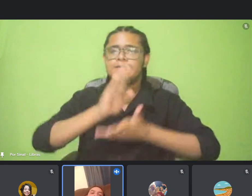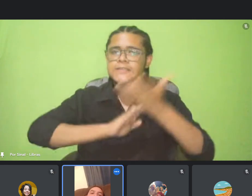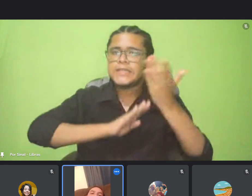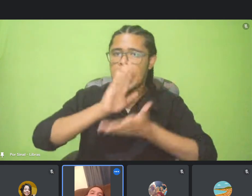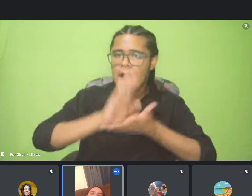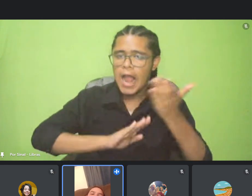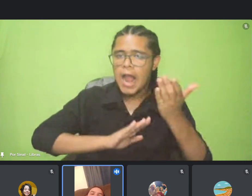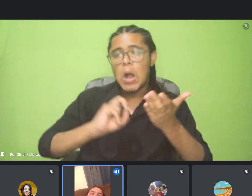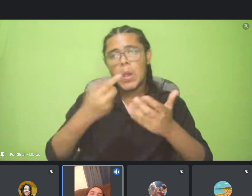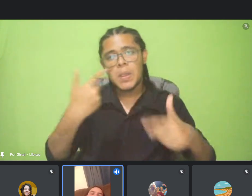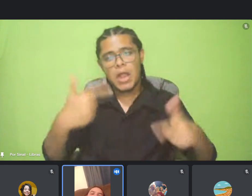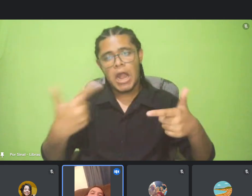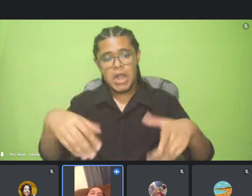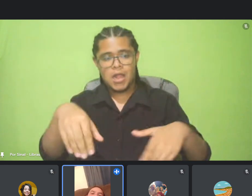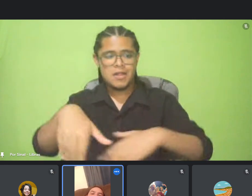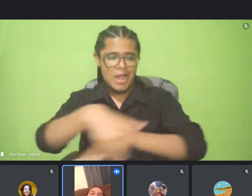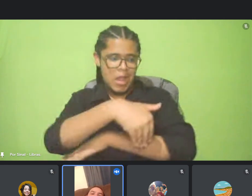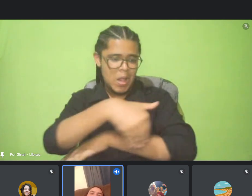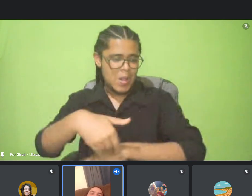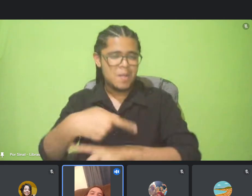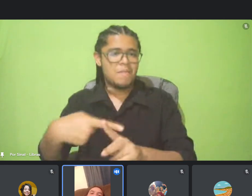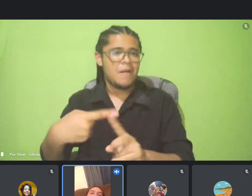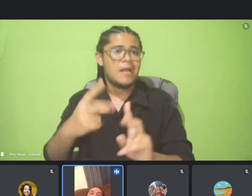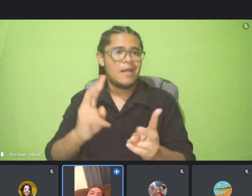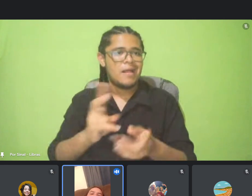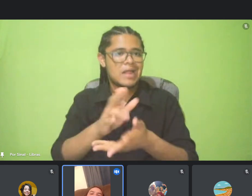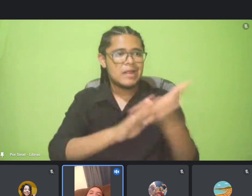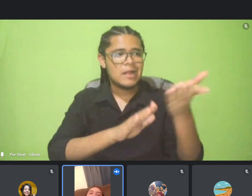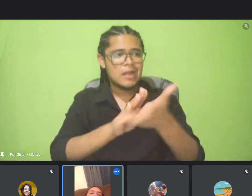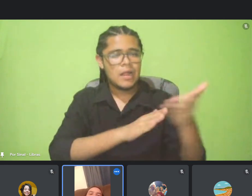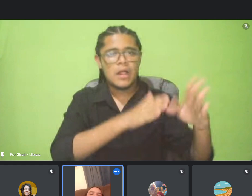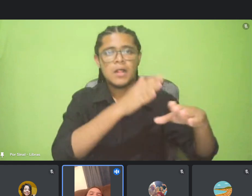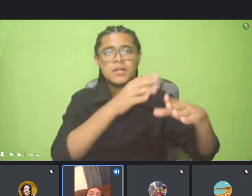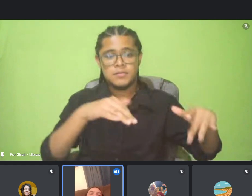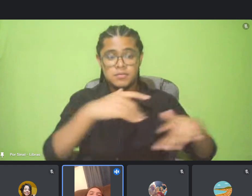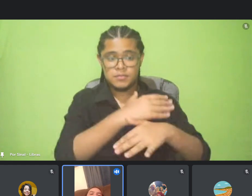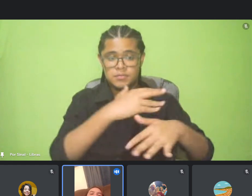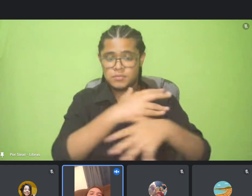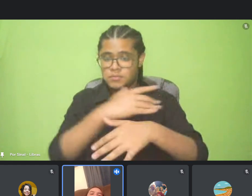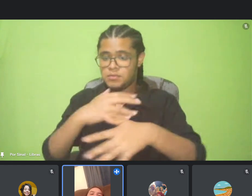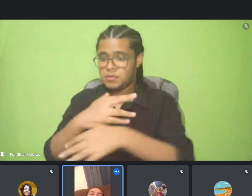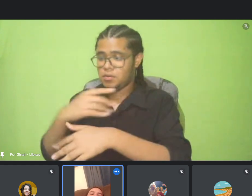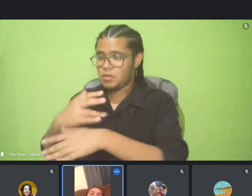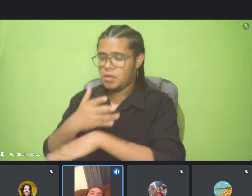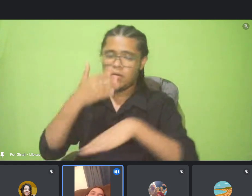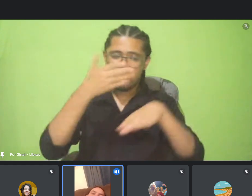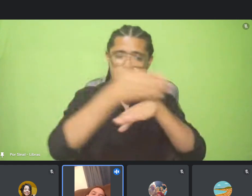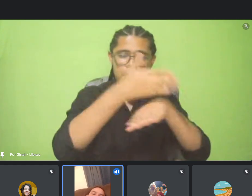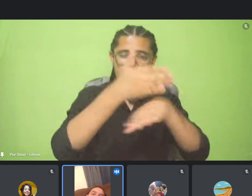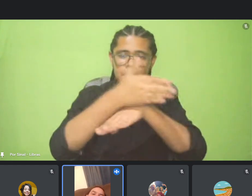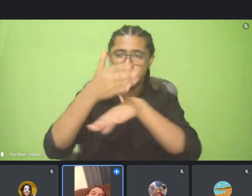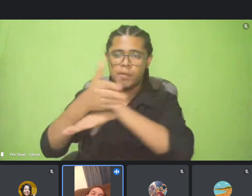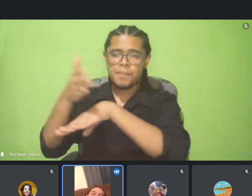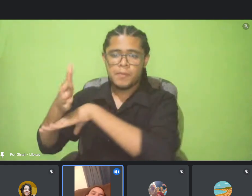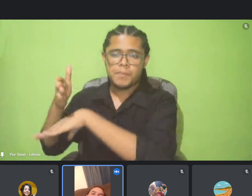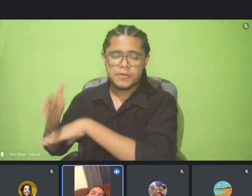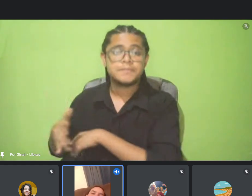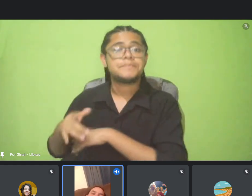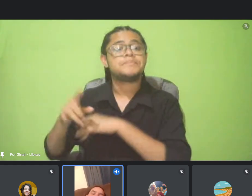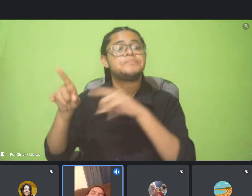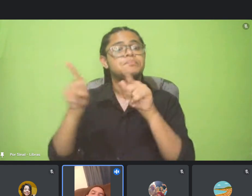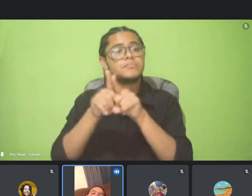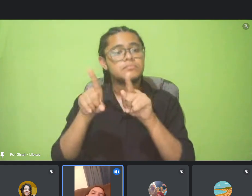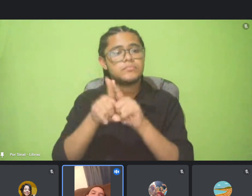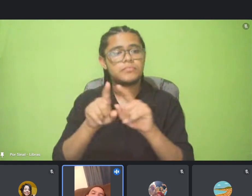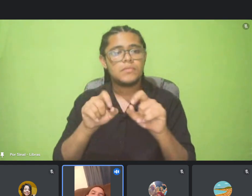também, porque são viajantes que passam por pelas cidades e vão fazendo o seu trabalho de rua. Os circos itinerantes também, ele tem